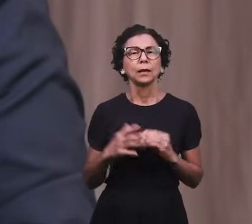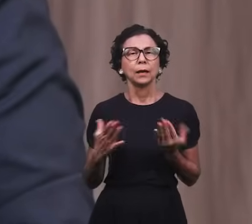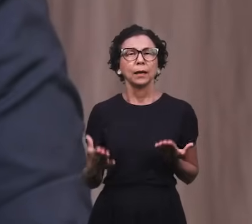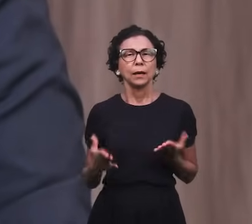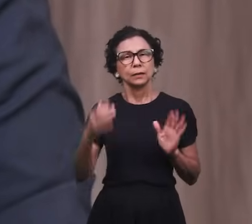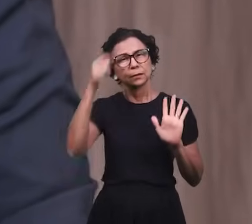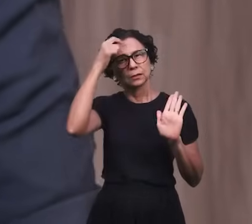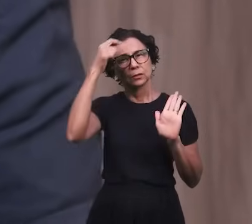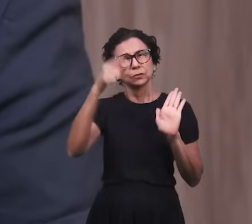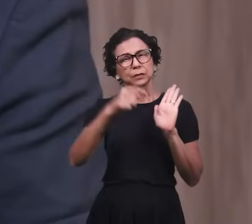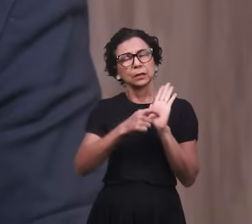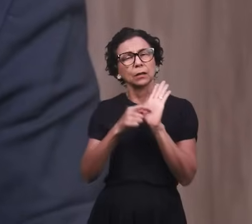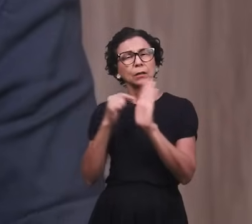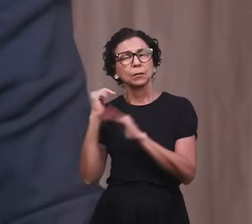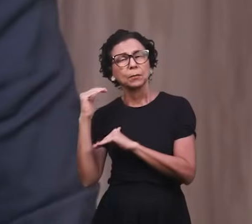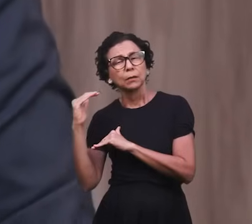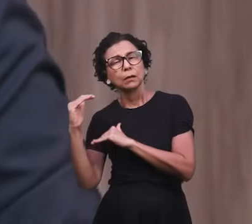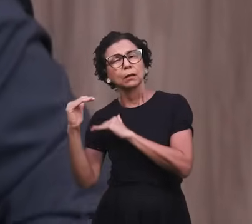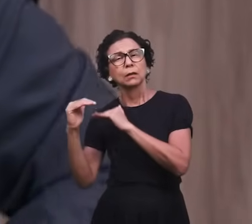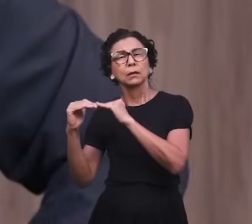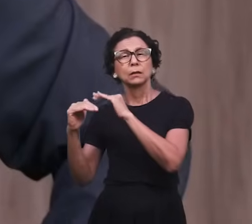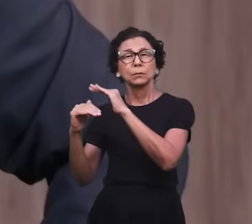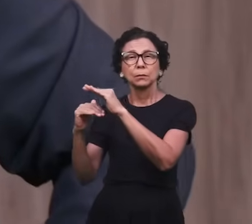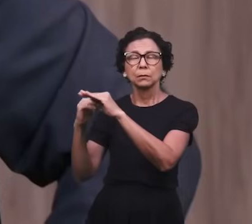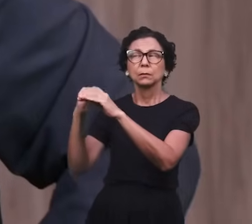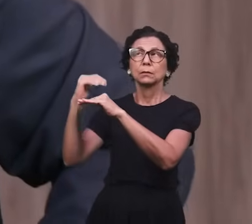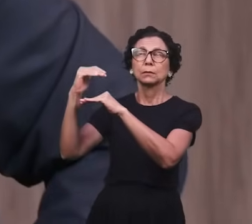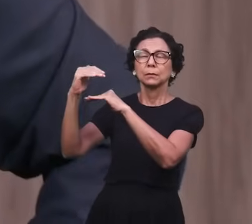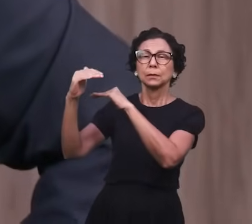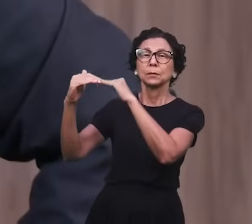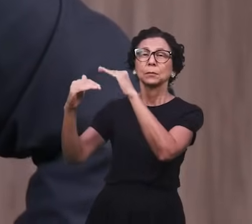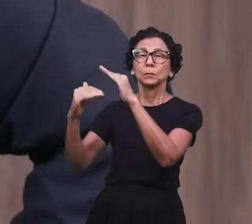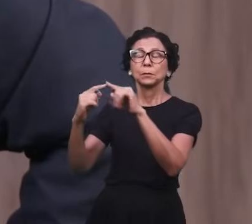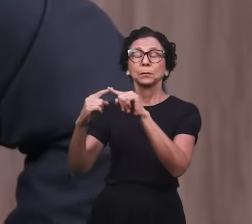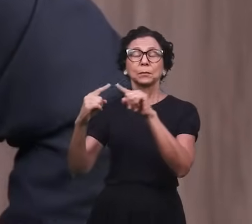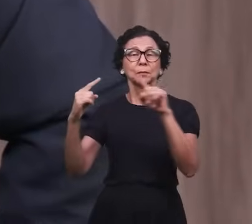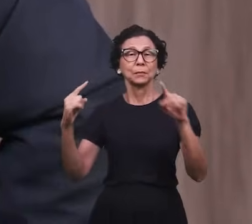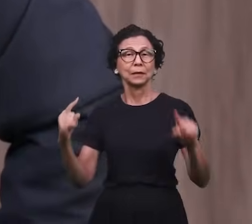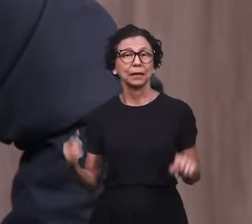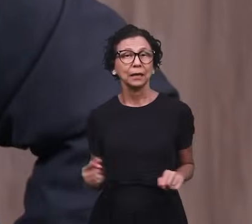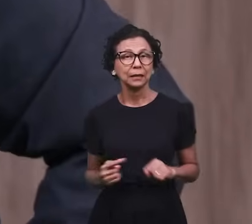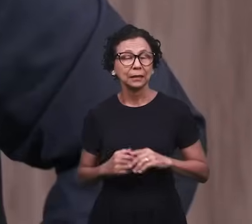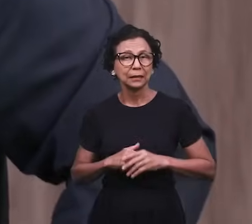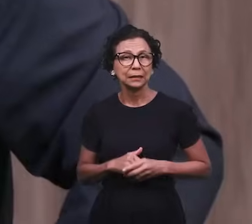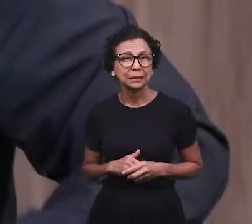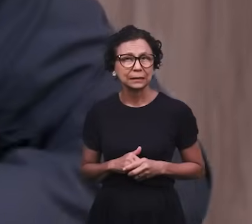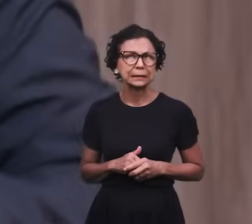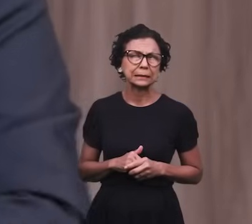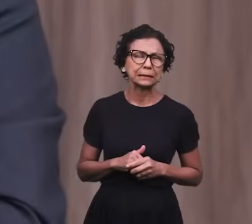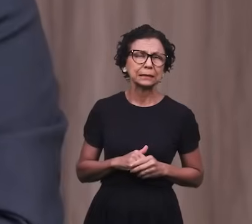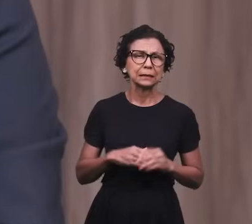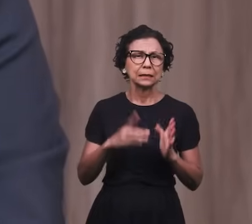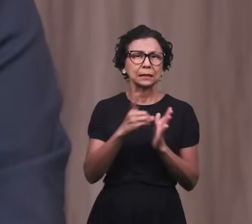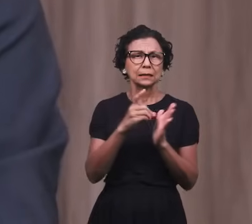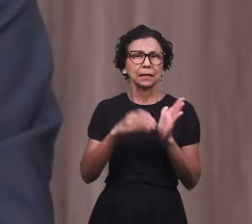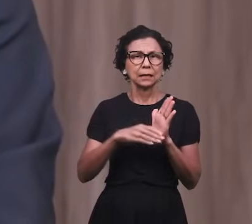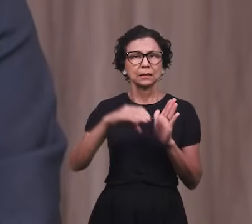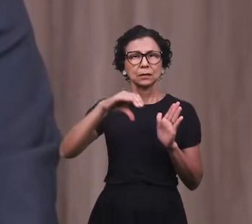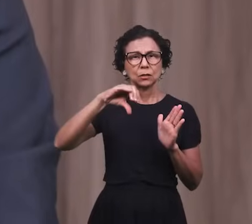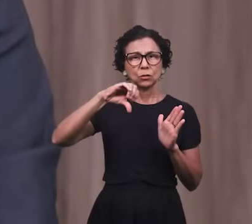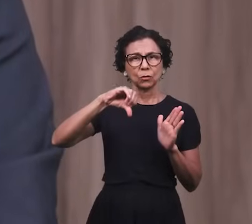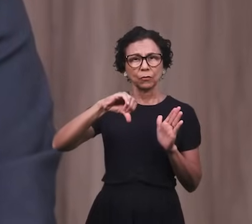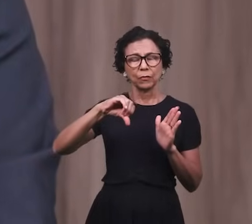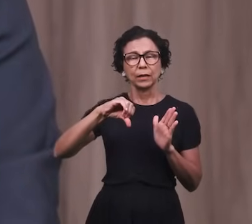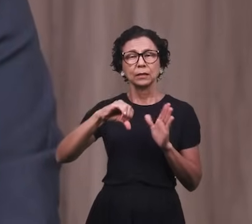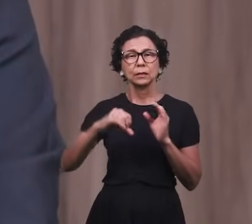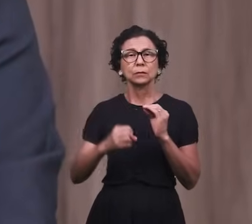a evolução dela, ela foi lenta. Mas ela despontou bastante exatamente da década de 90,